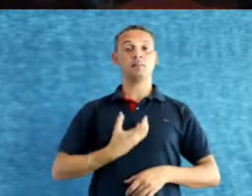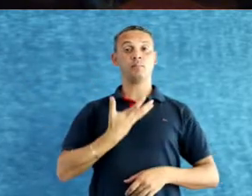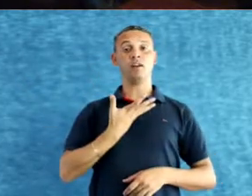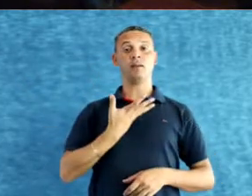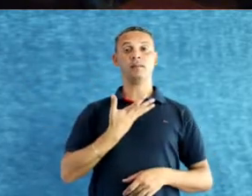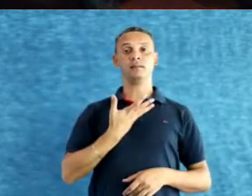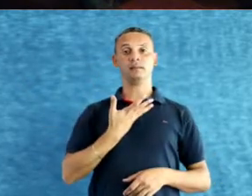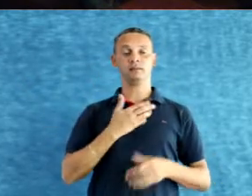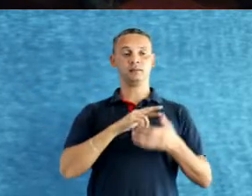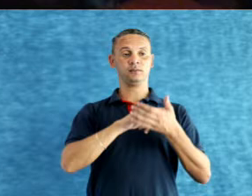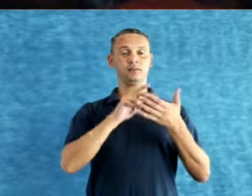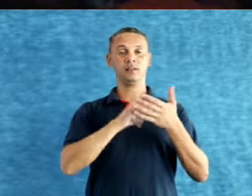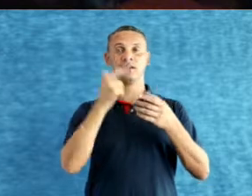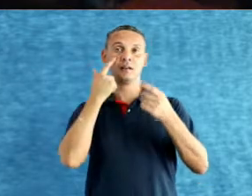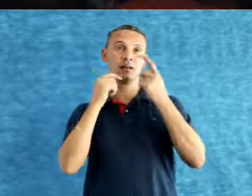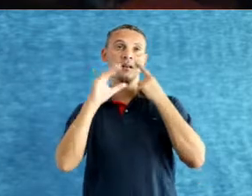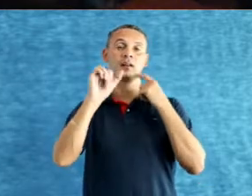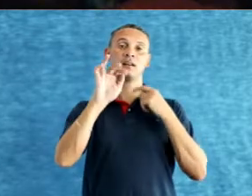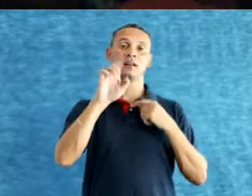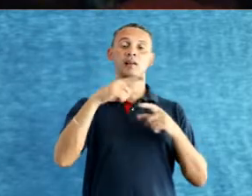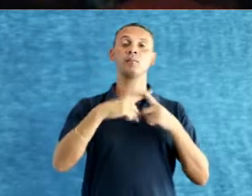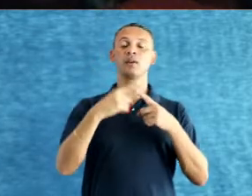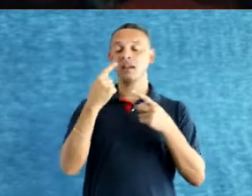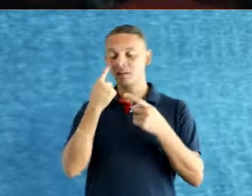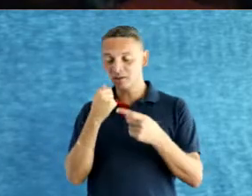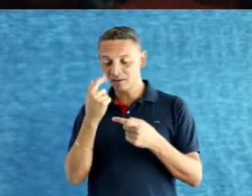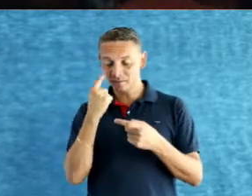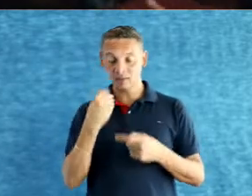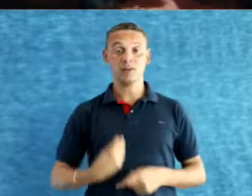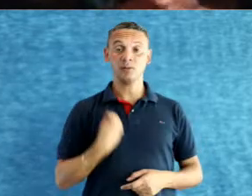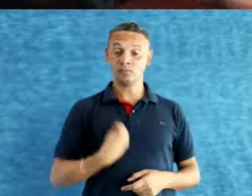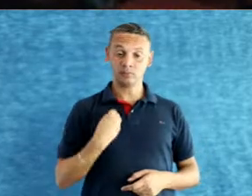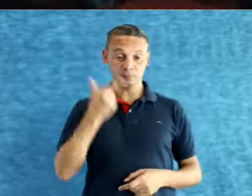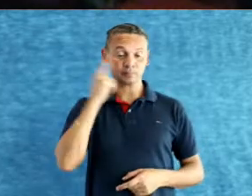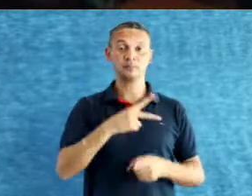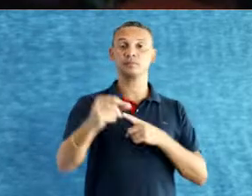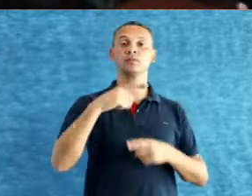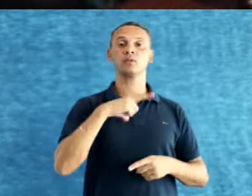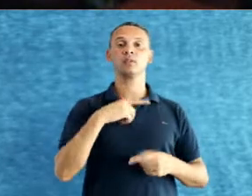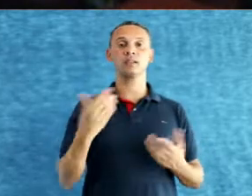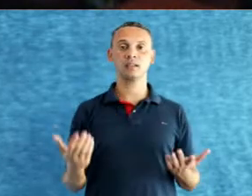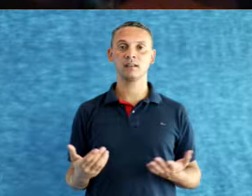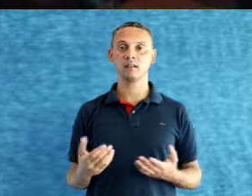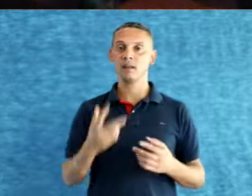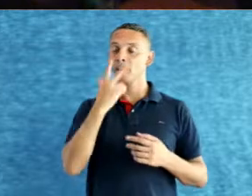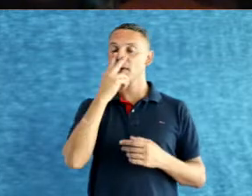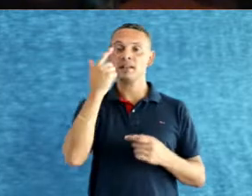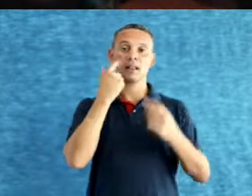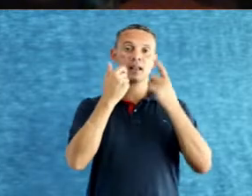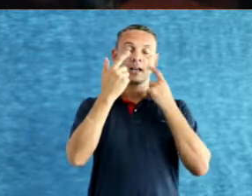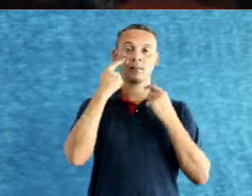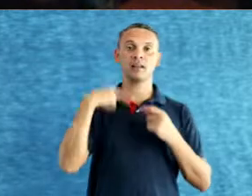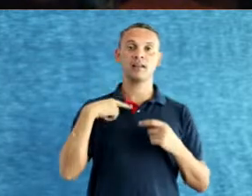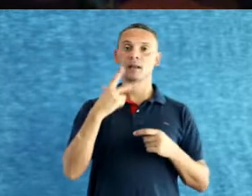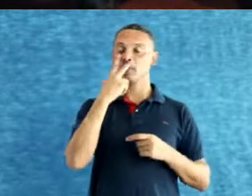aquele modelo indianista do índio forte, bonito, né? Aquele peri, que estende aquele cavalheiro, nada